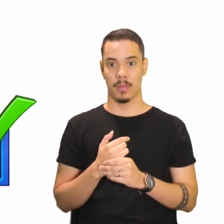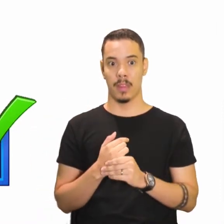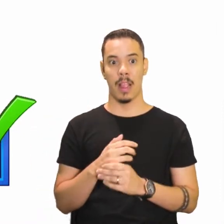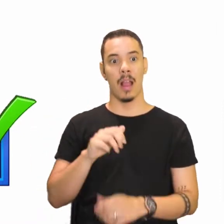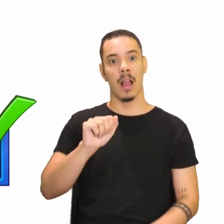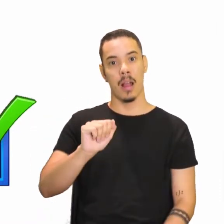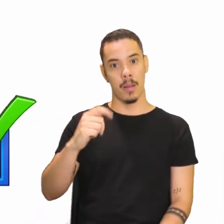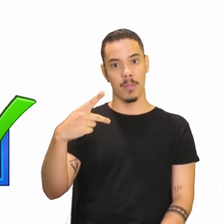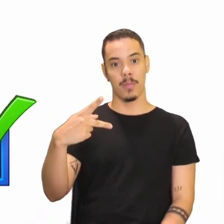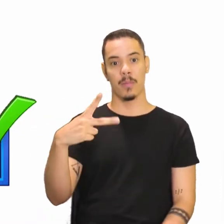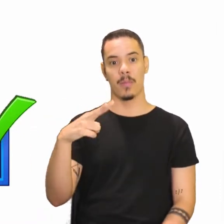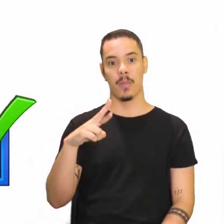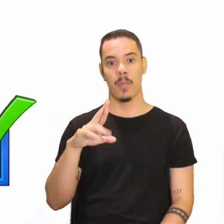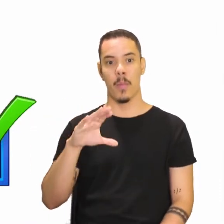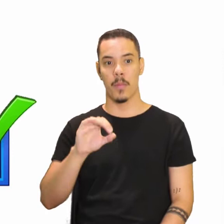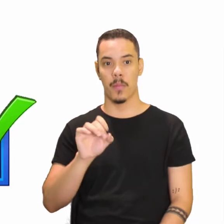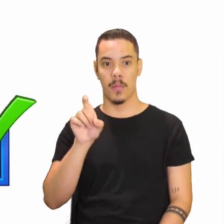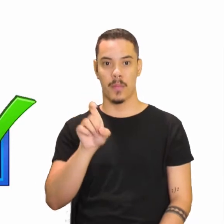Aproximadamente, ó.